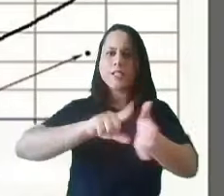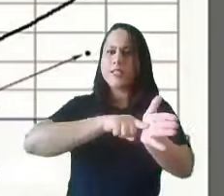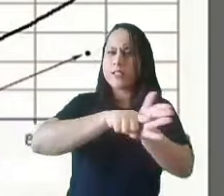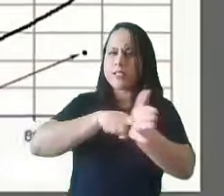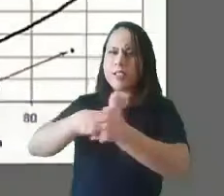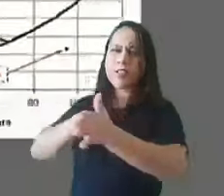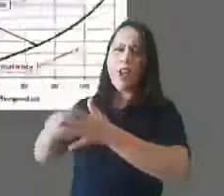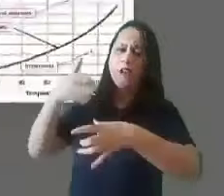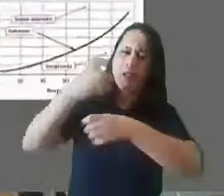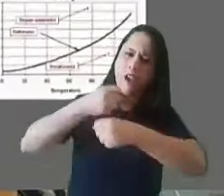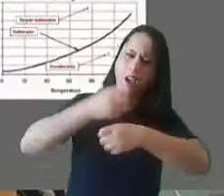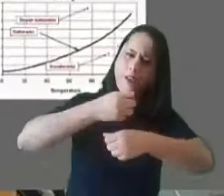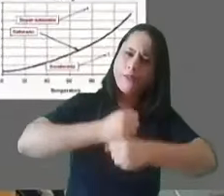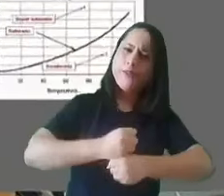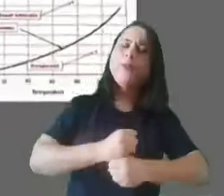da temperatura.